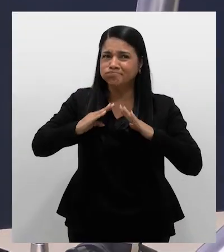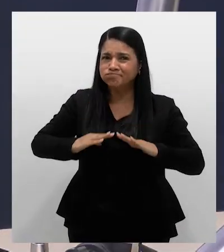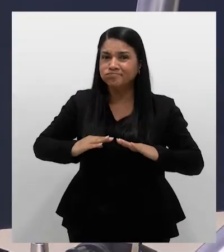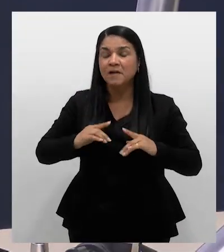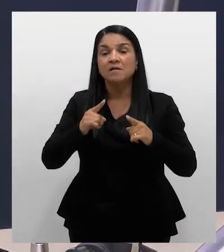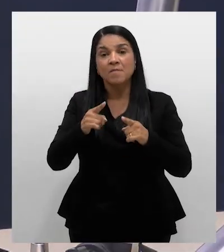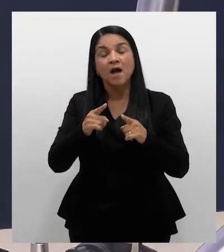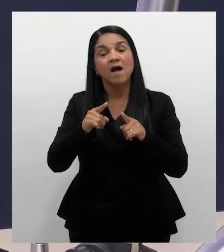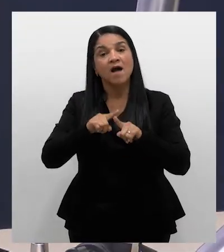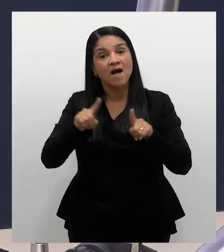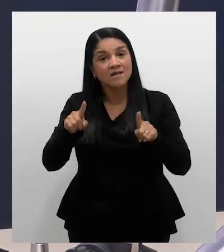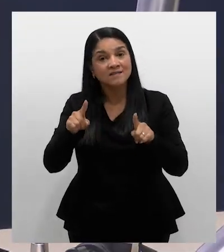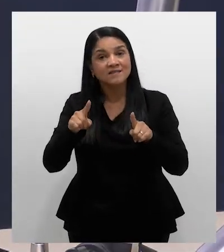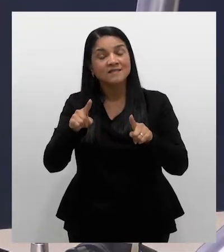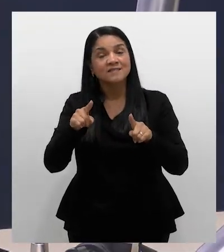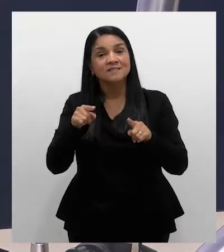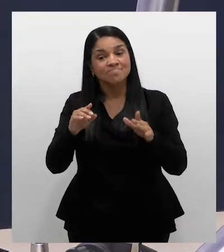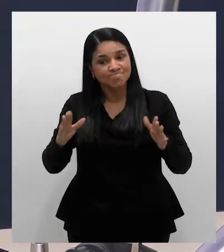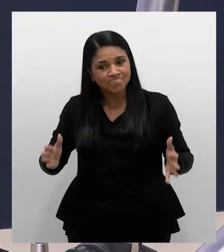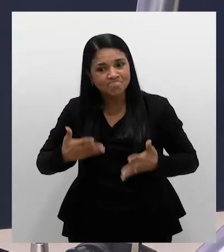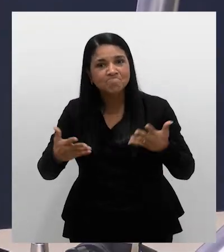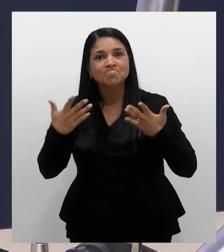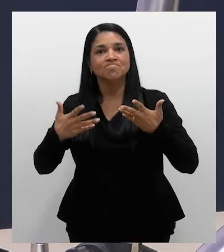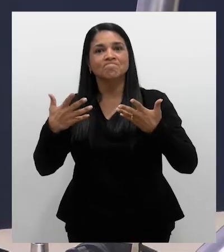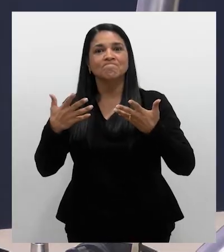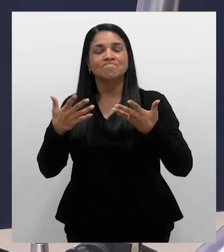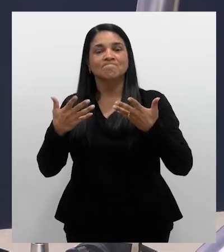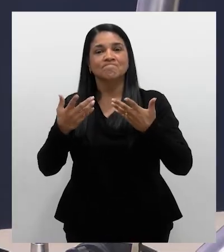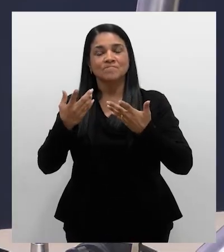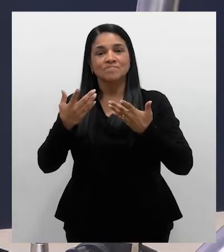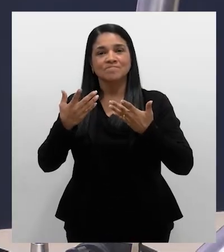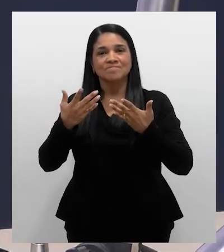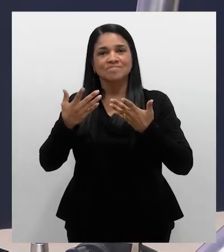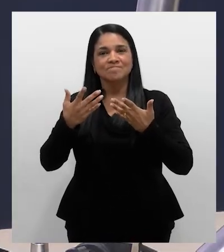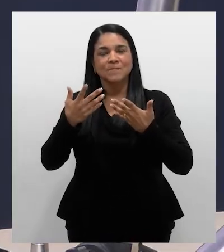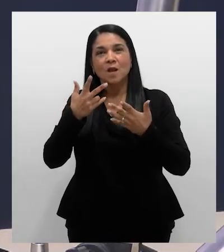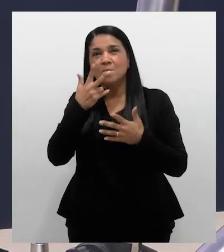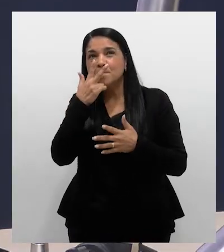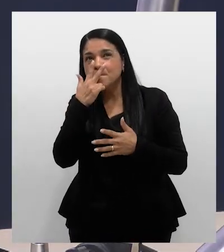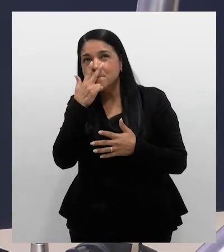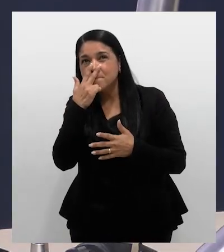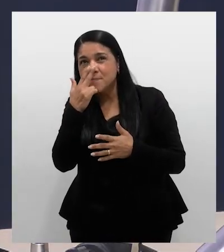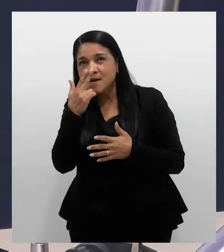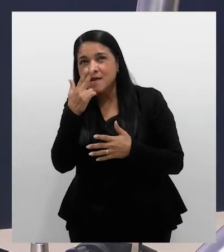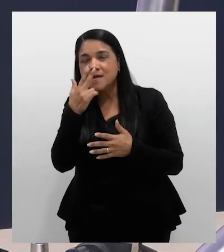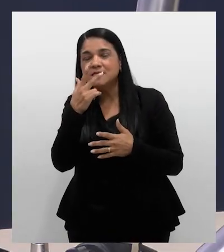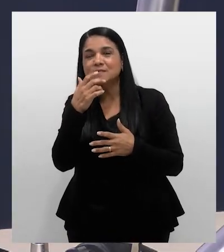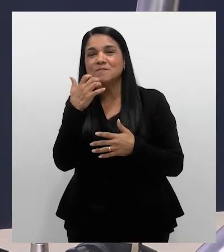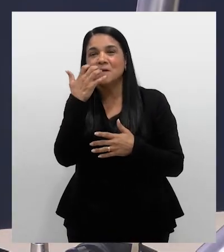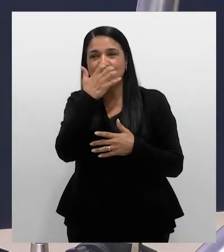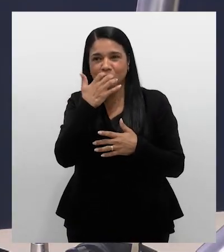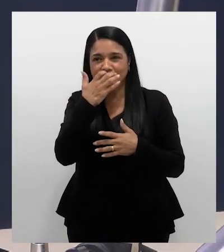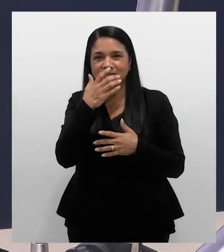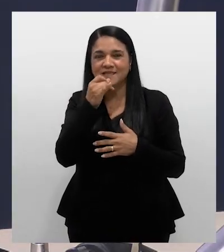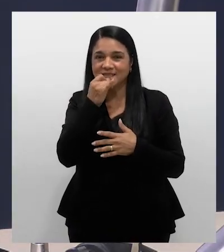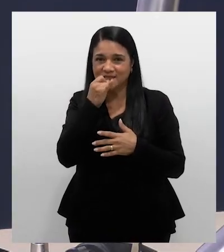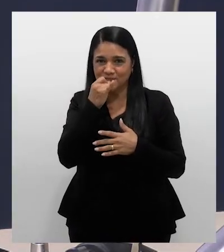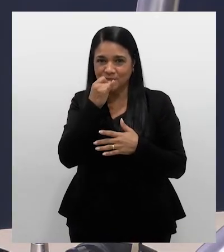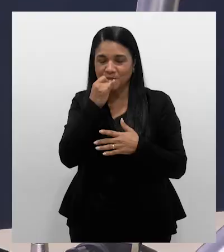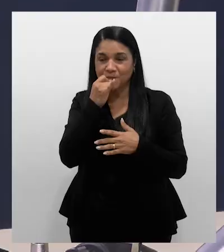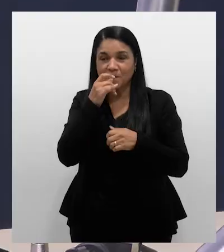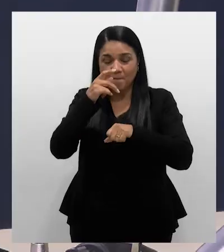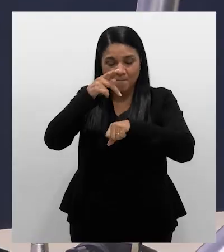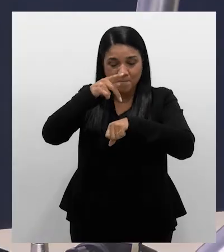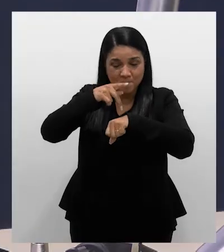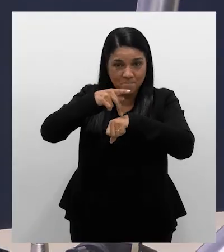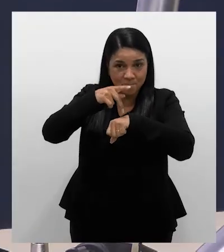para baixo, ela é justamente aquilo que vai te dar o diamante, que tem uma letra assim, eu também gosto de